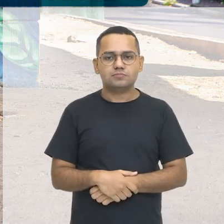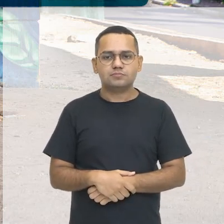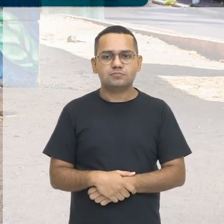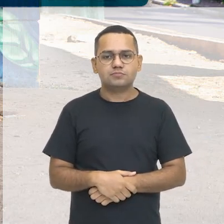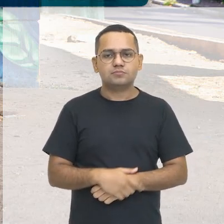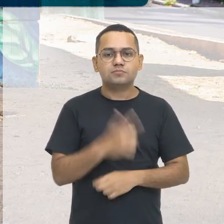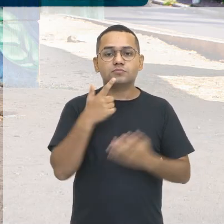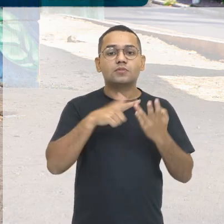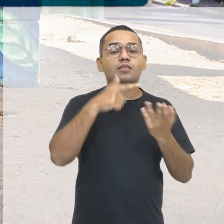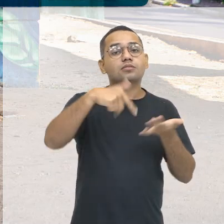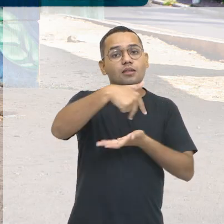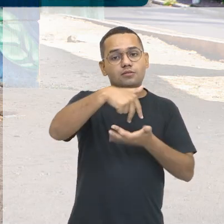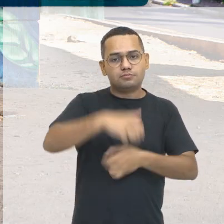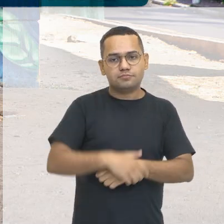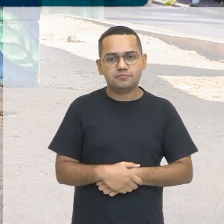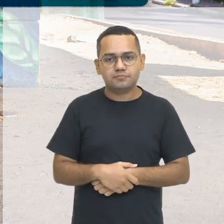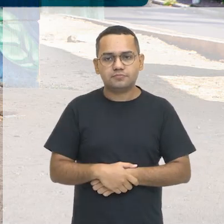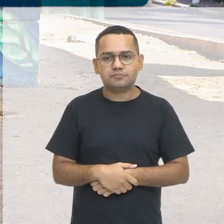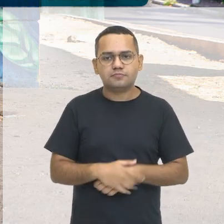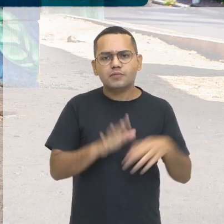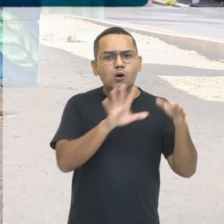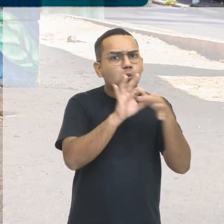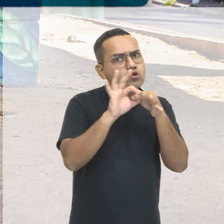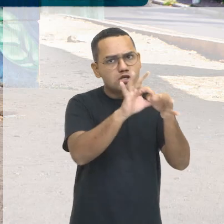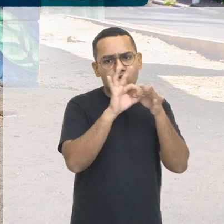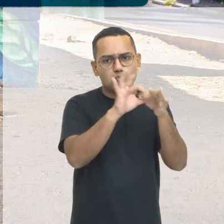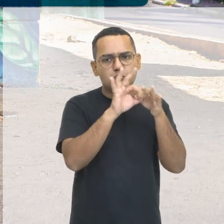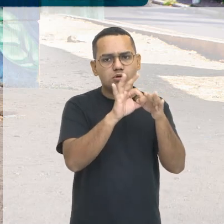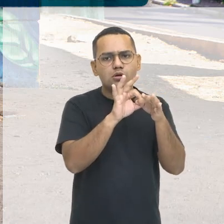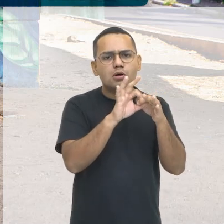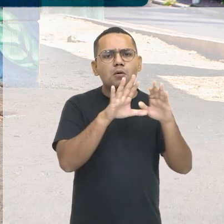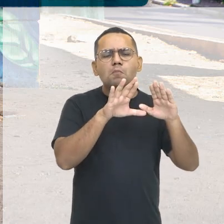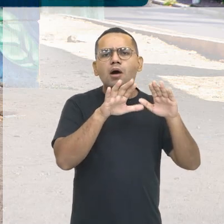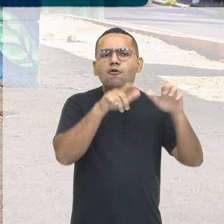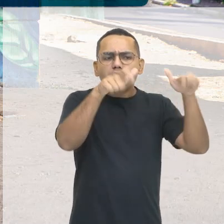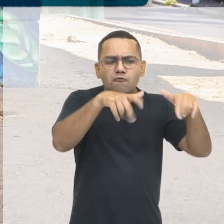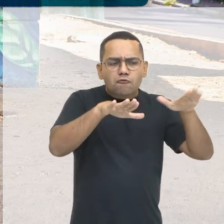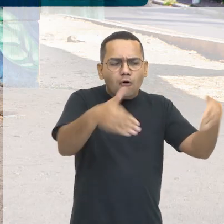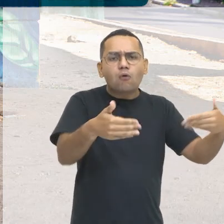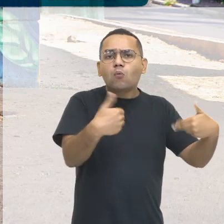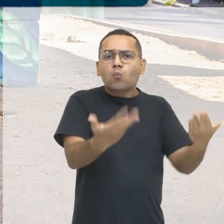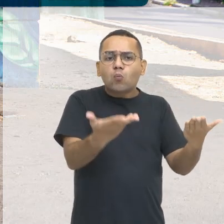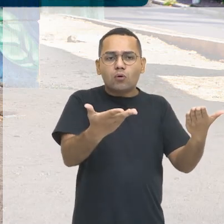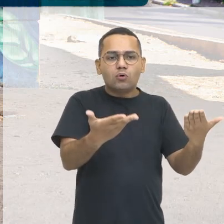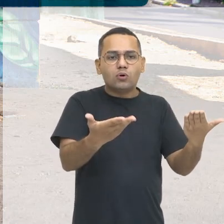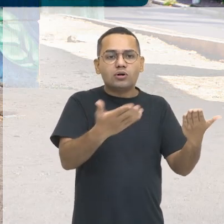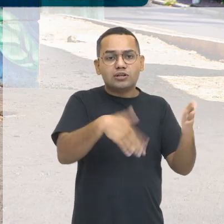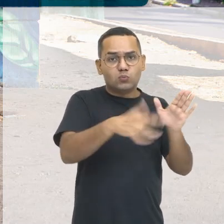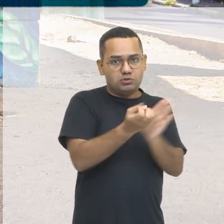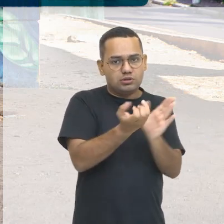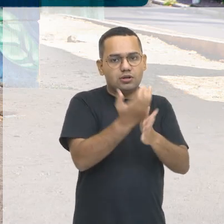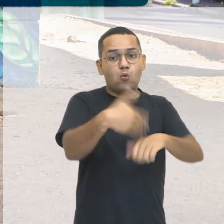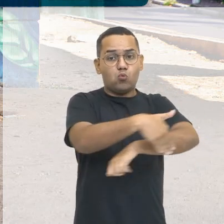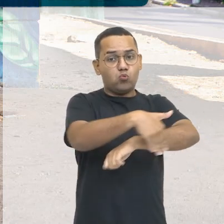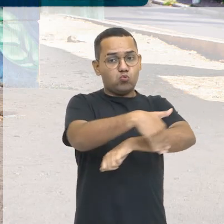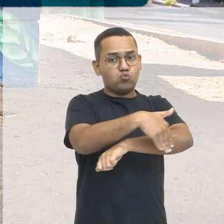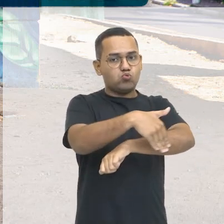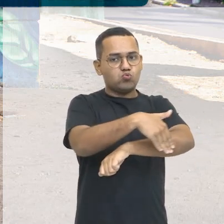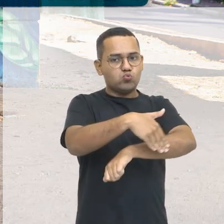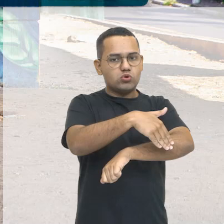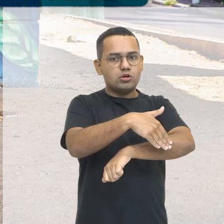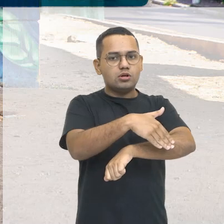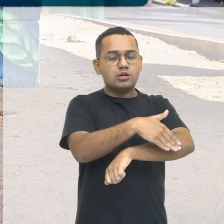estão vendo aqui através do grafite, e dança, intrinsecamente ligada às ruas e à juventude